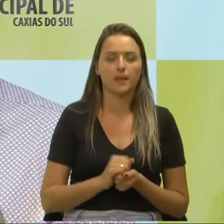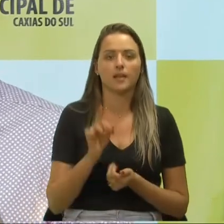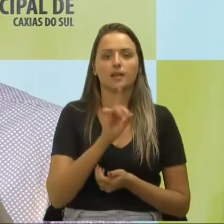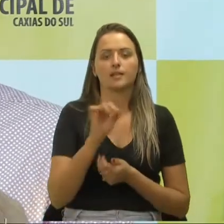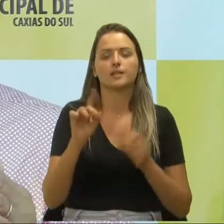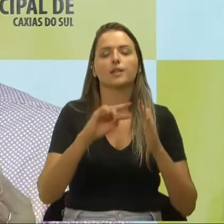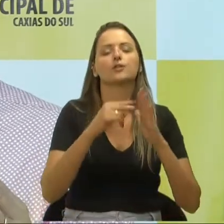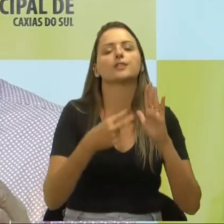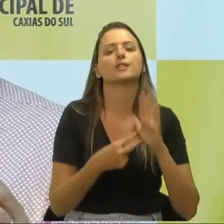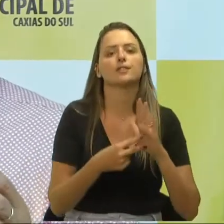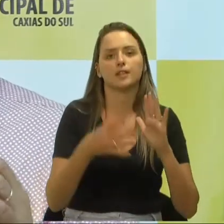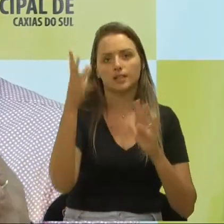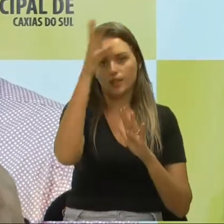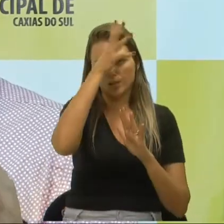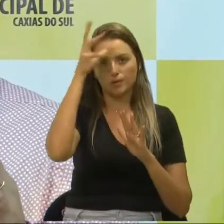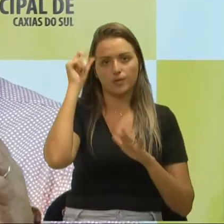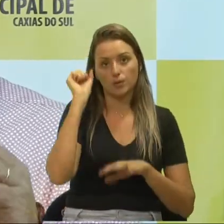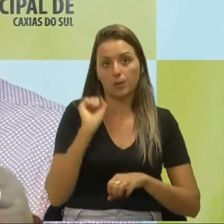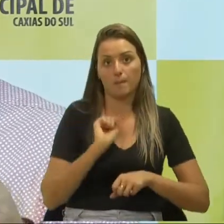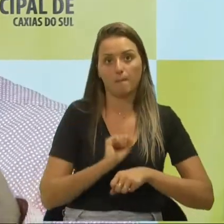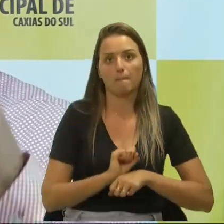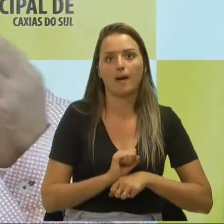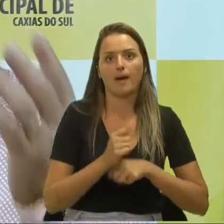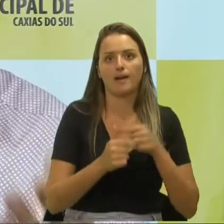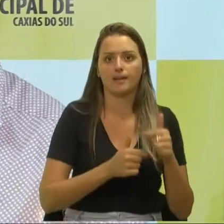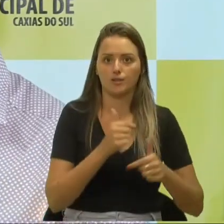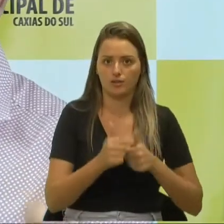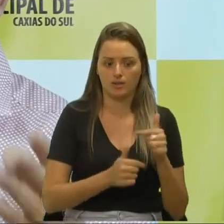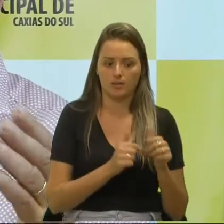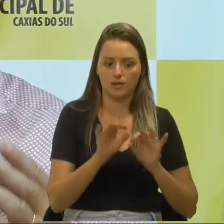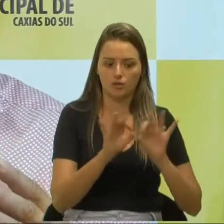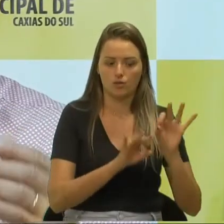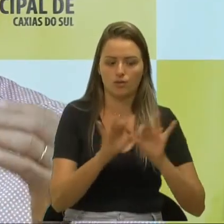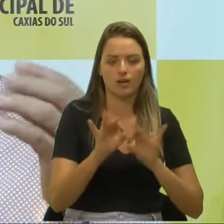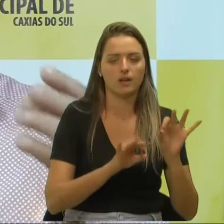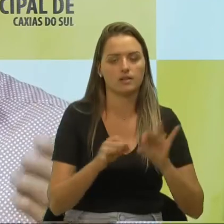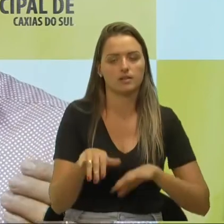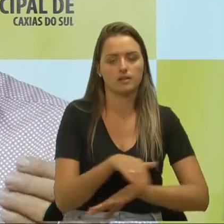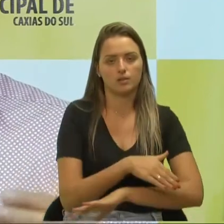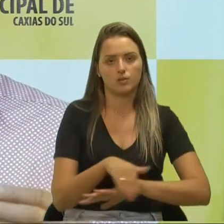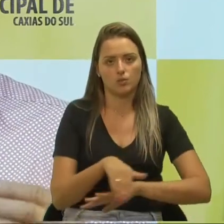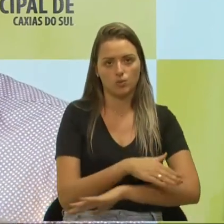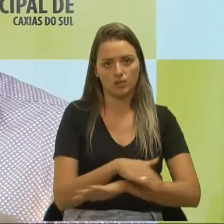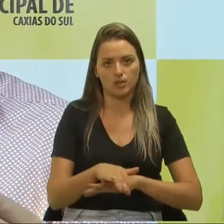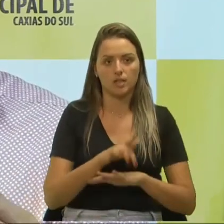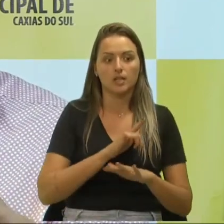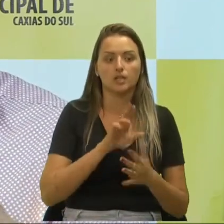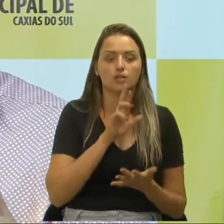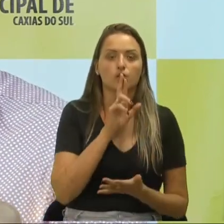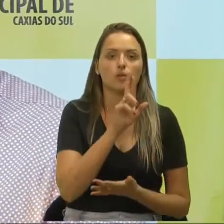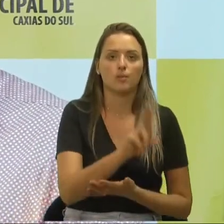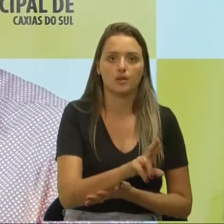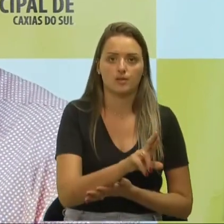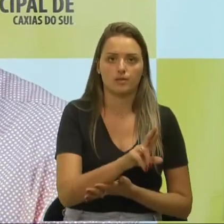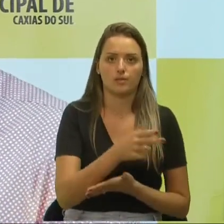significa que o poder público se exiba da responsabilidade de dar ali um retorno